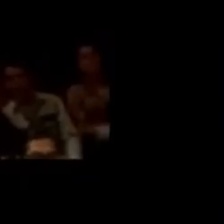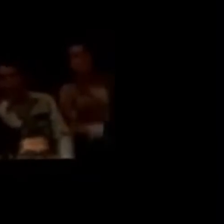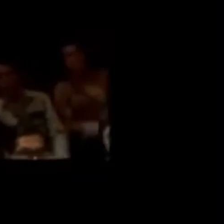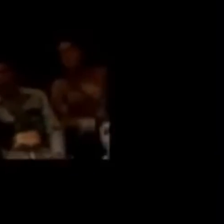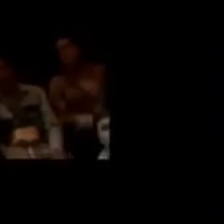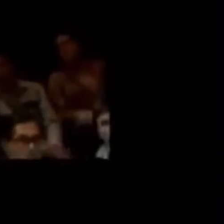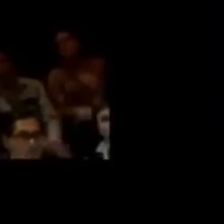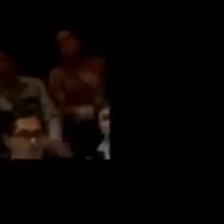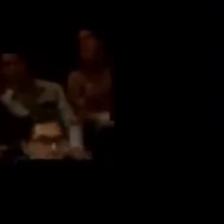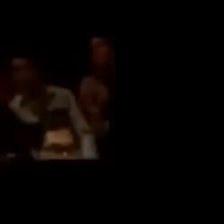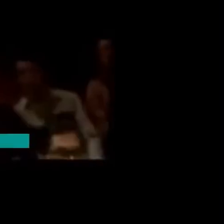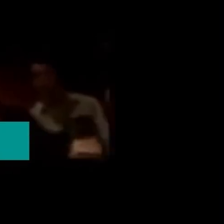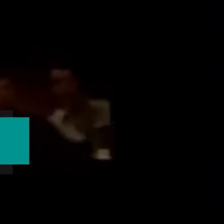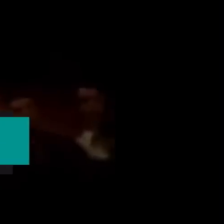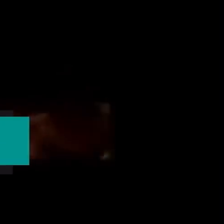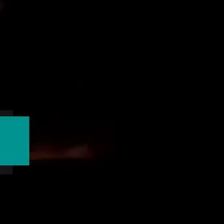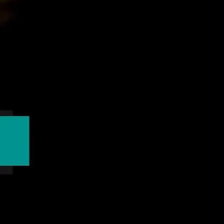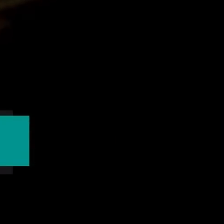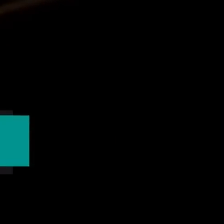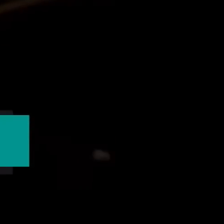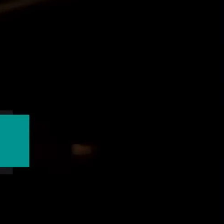Deus,